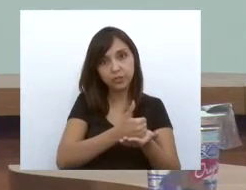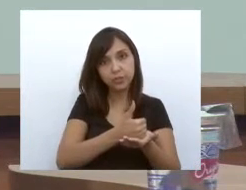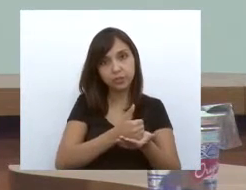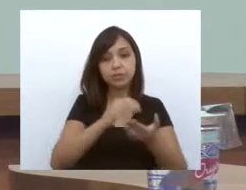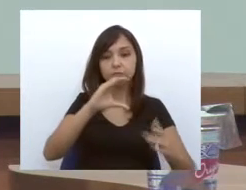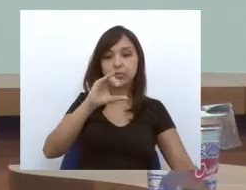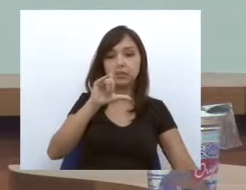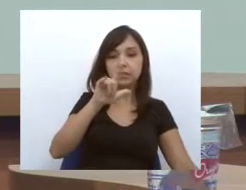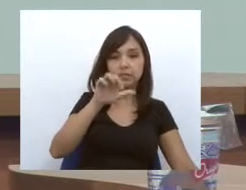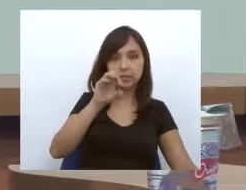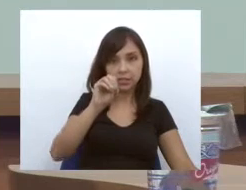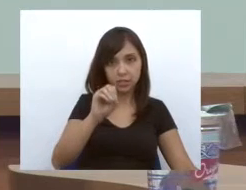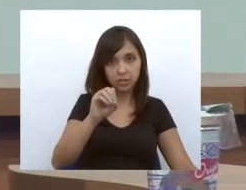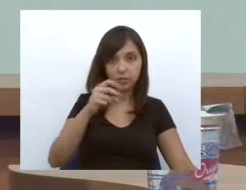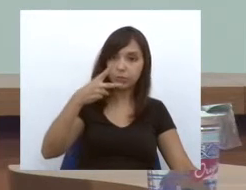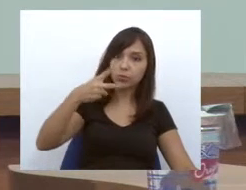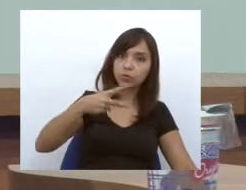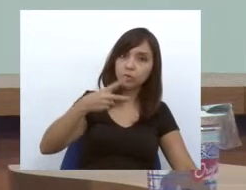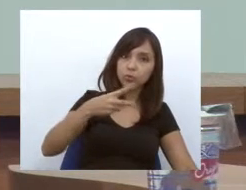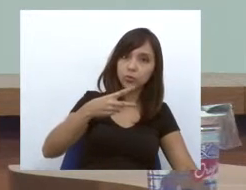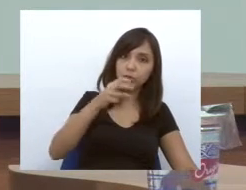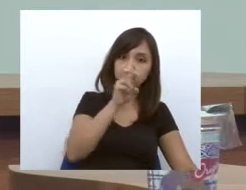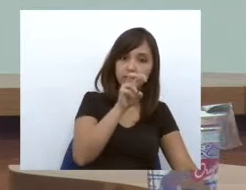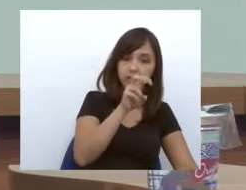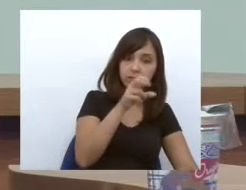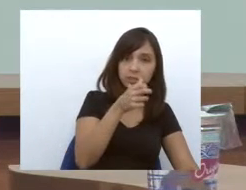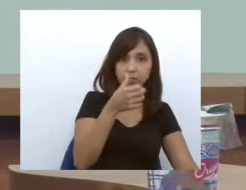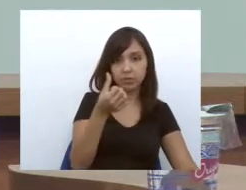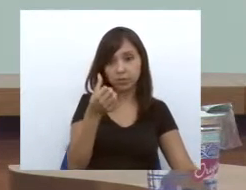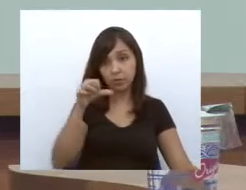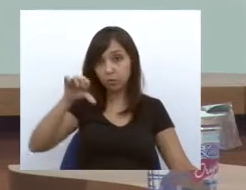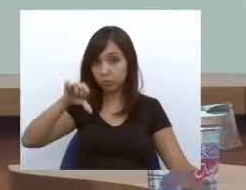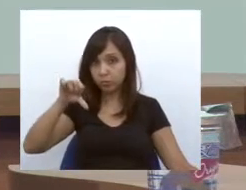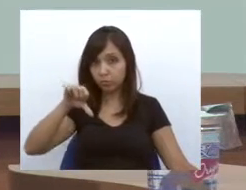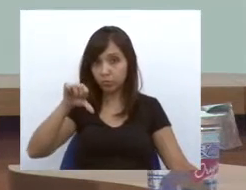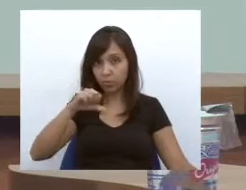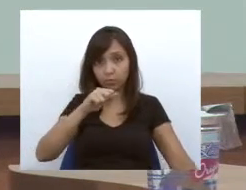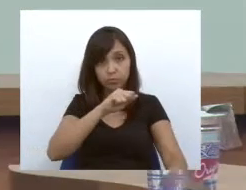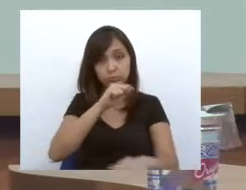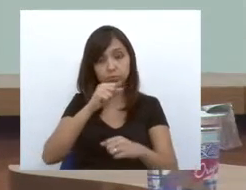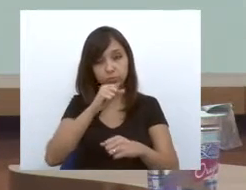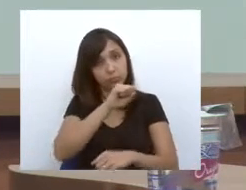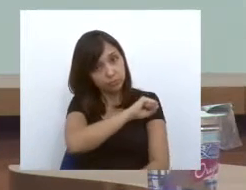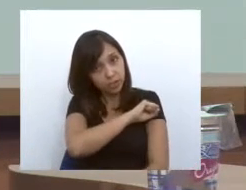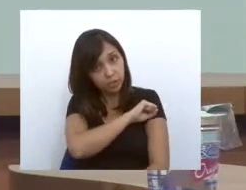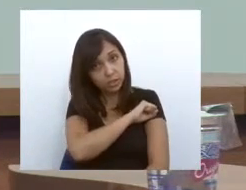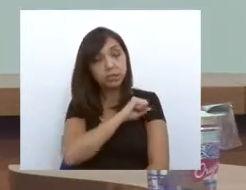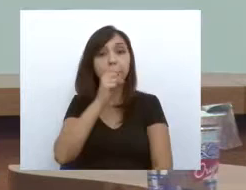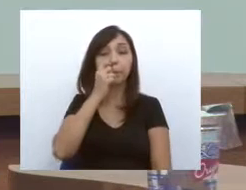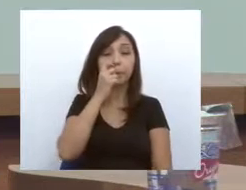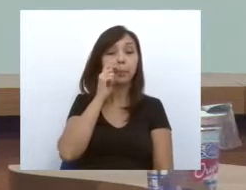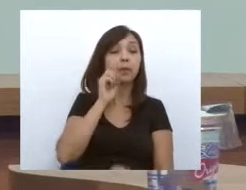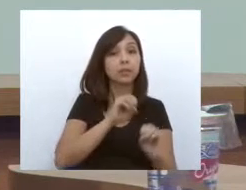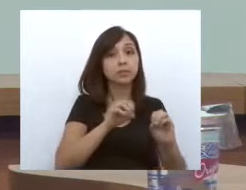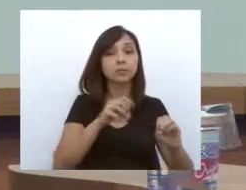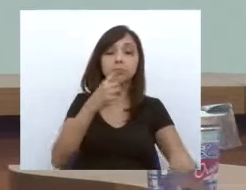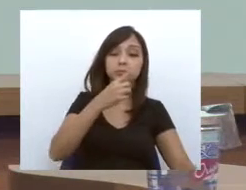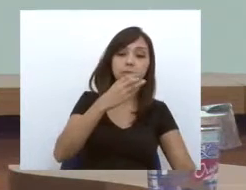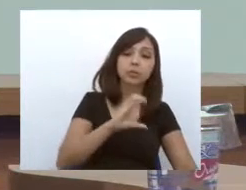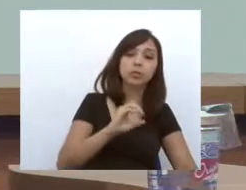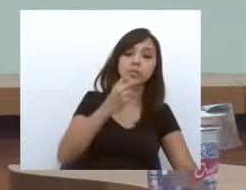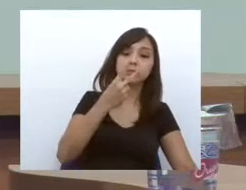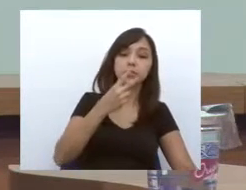ciclo. Ciclo 2, do sexto ano ao nono ano, e o ensino médio. No